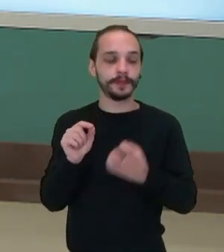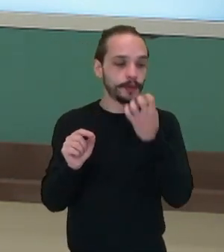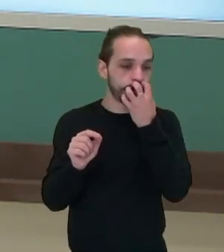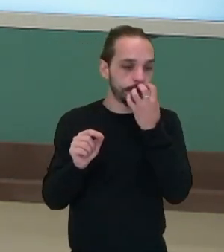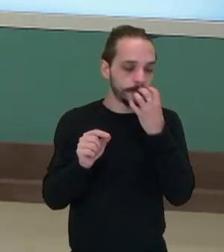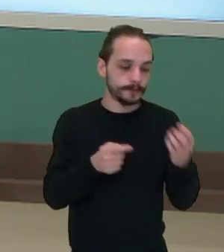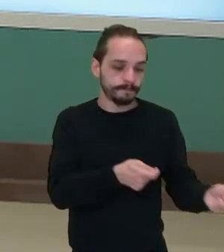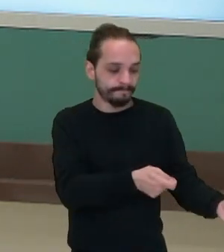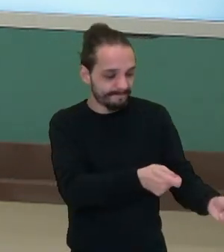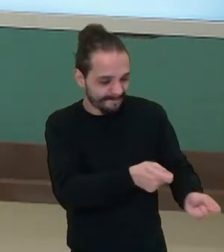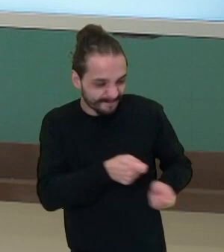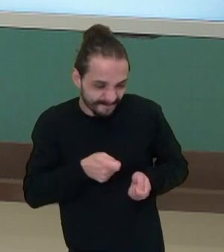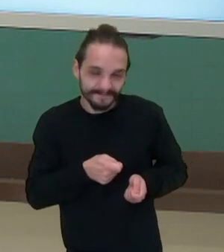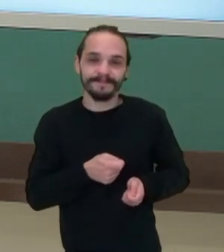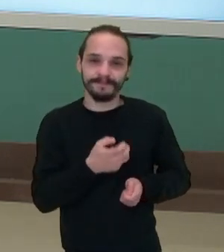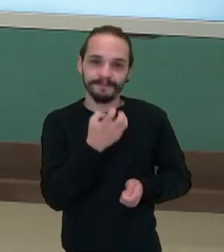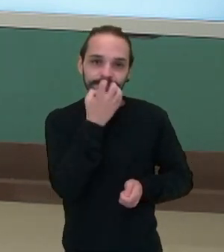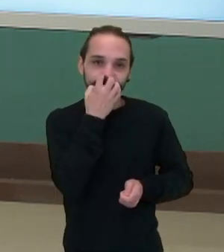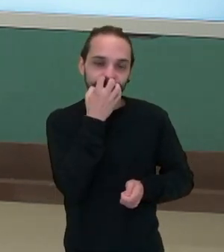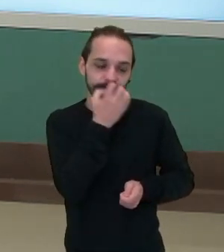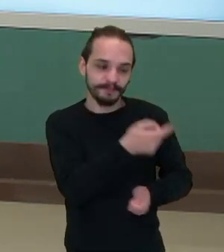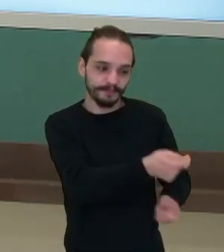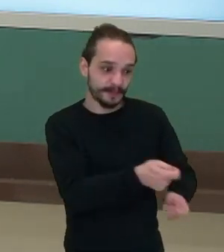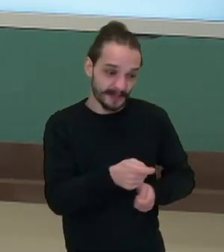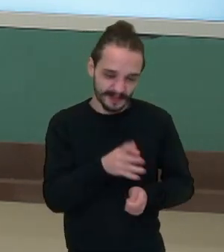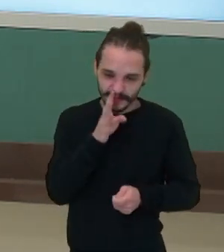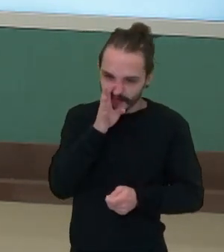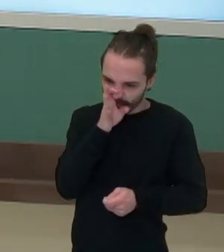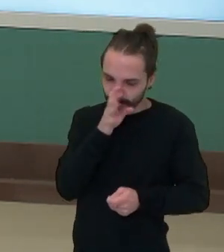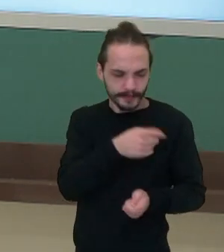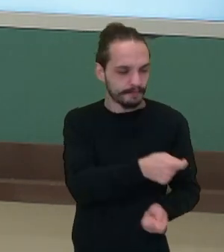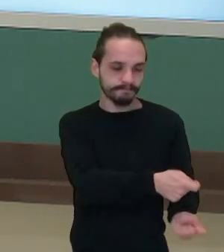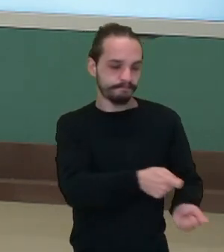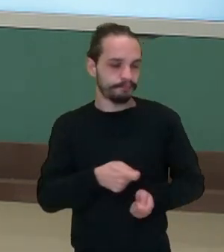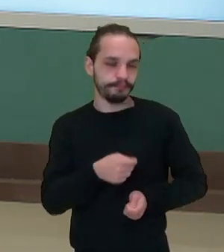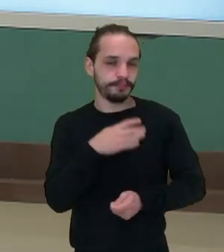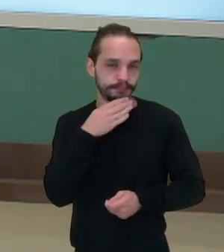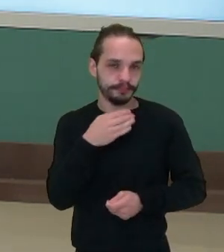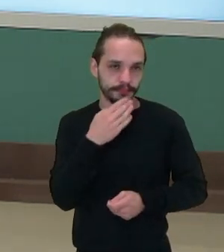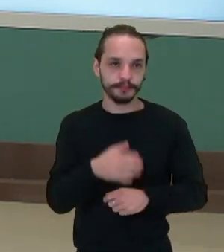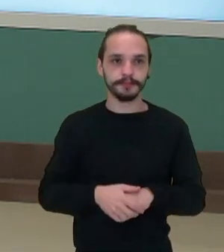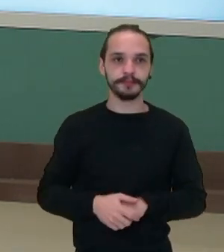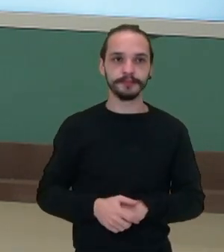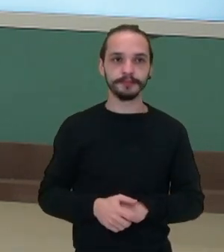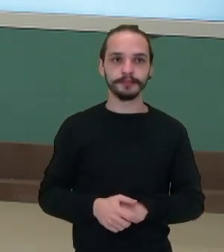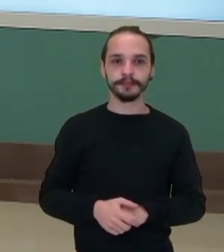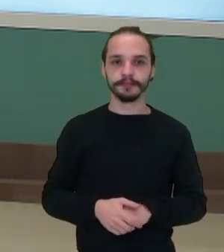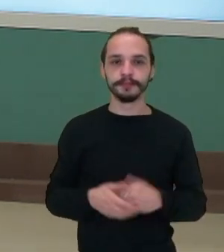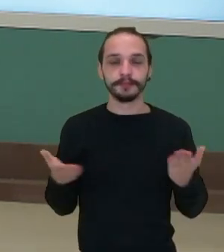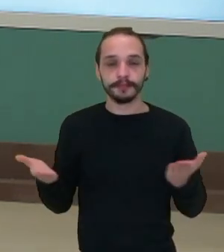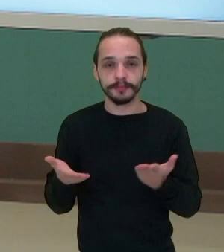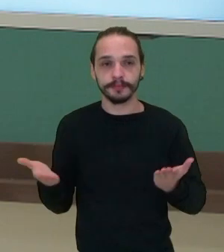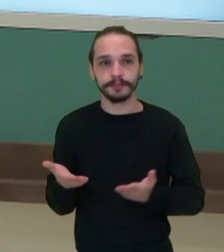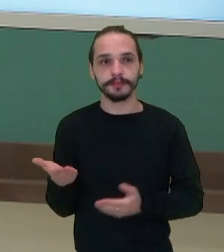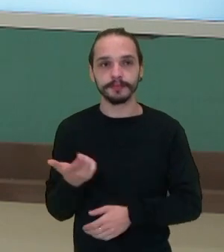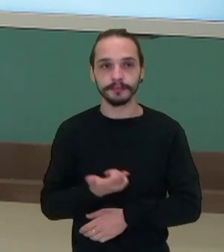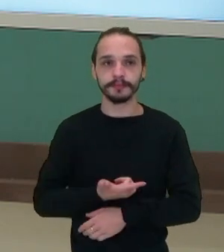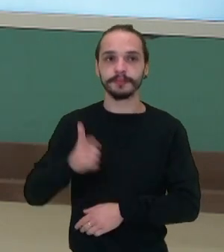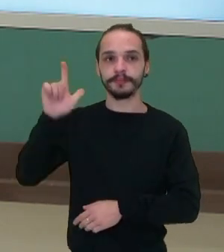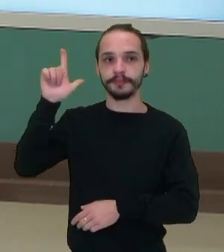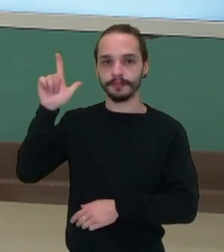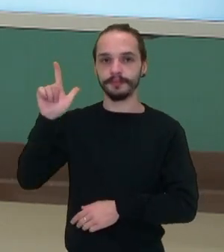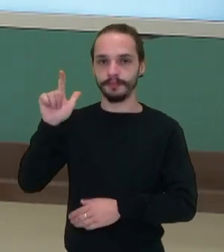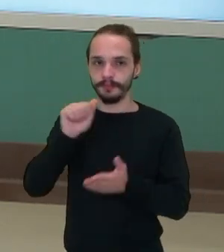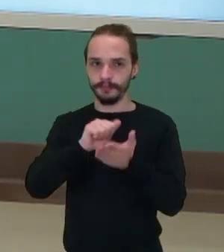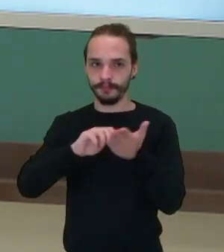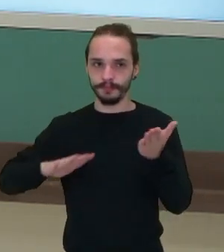chegar perto do dono, né, mesmo ele fazendo uma força resistiva disso. Bem, eu vou fazer com vocês uma outra